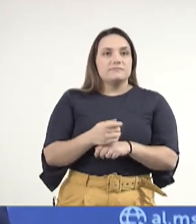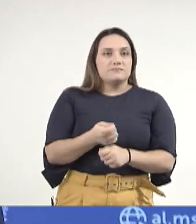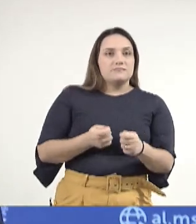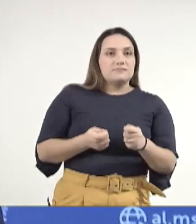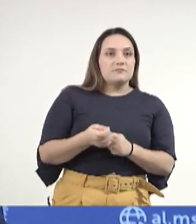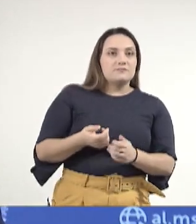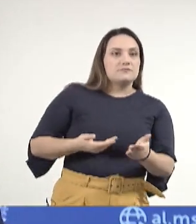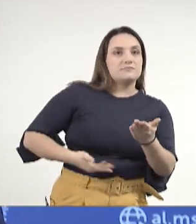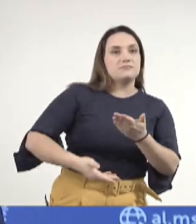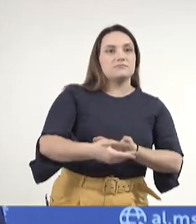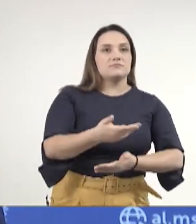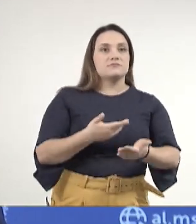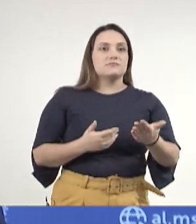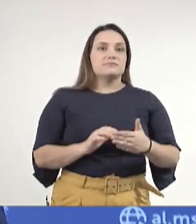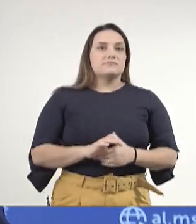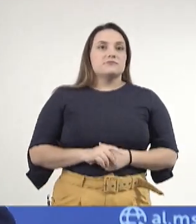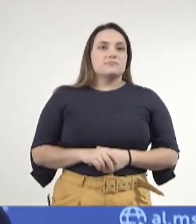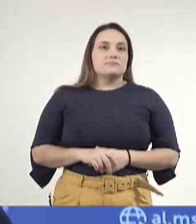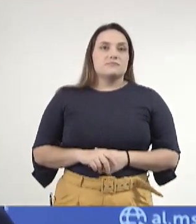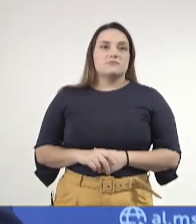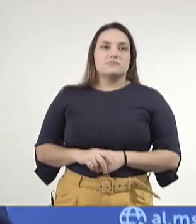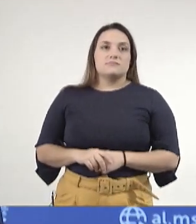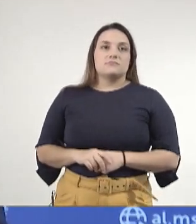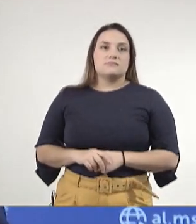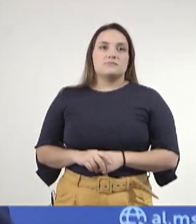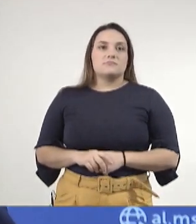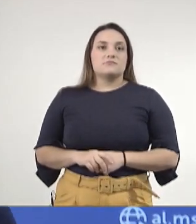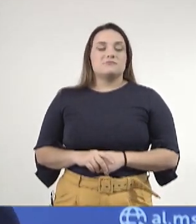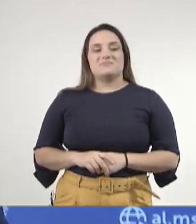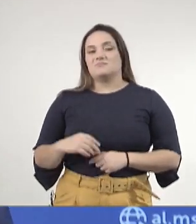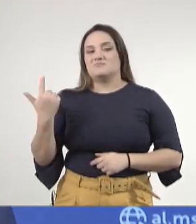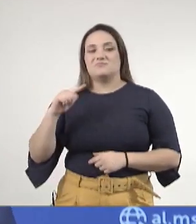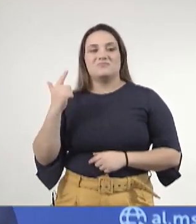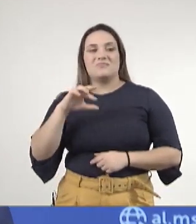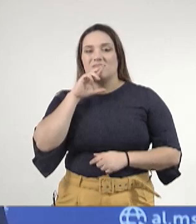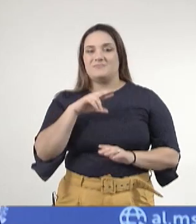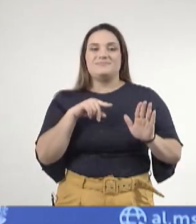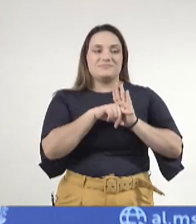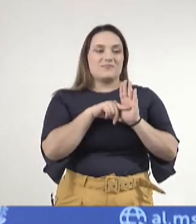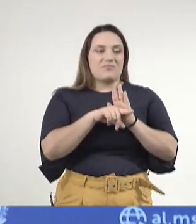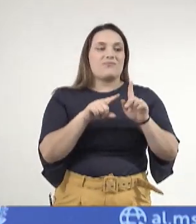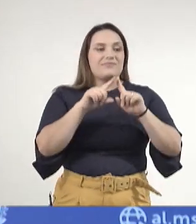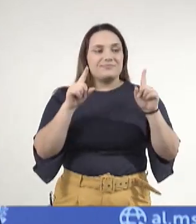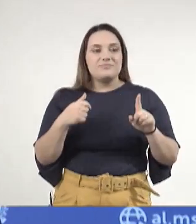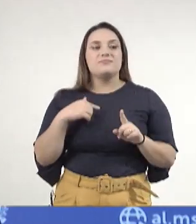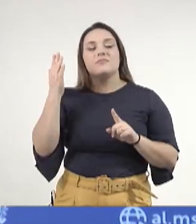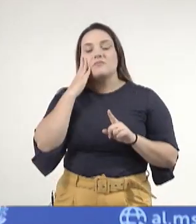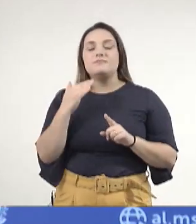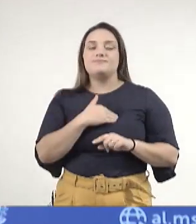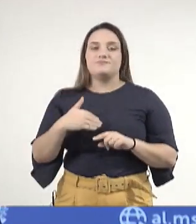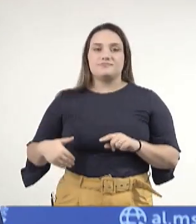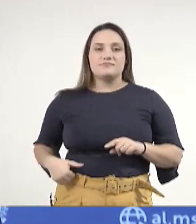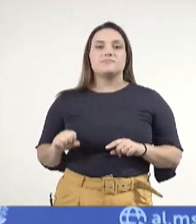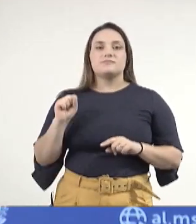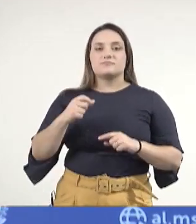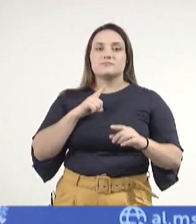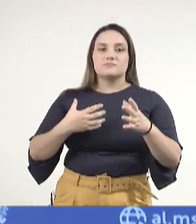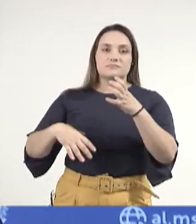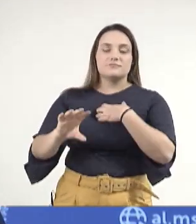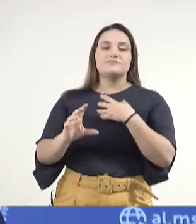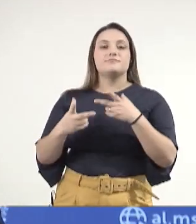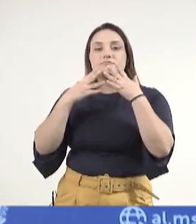cristais, evitando que a gente possa ter um resultado negativo, e pelo contrário, tenho certeza absoluta que o governo vai ser sensível e a gente